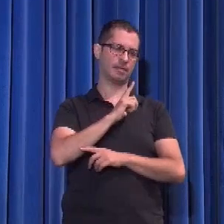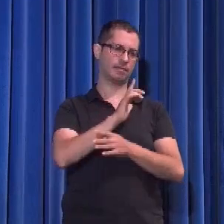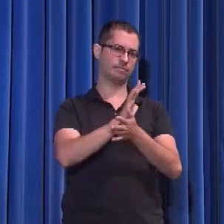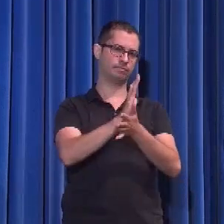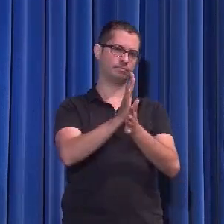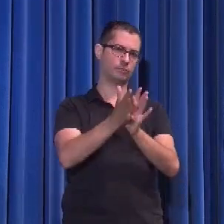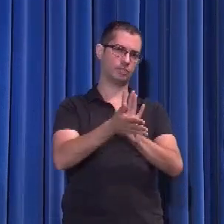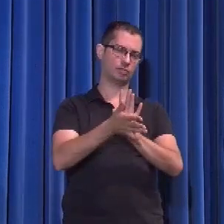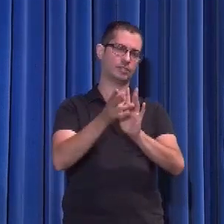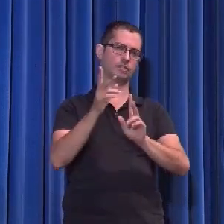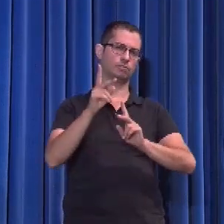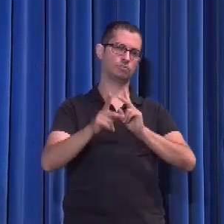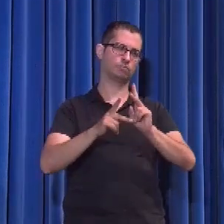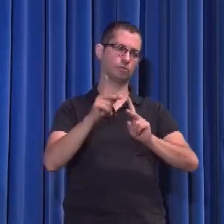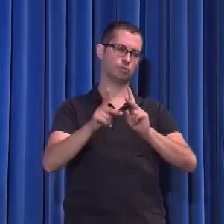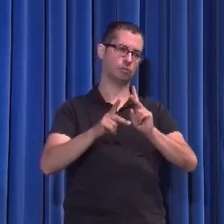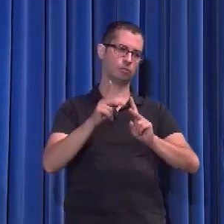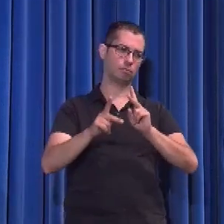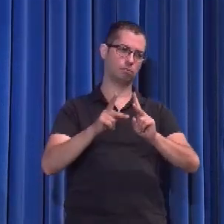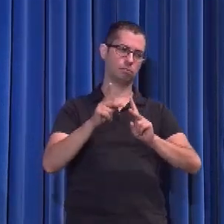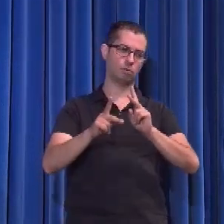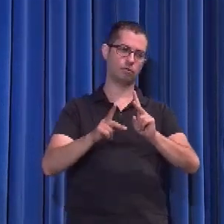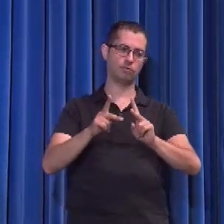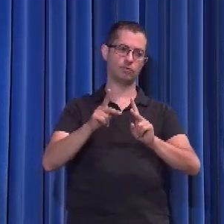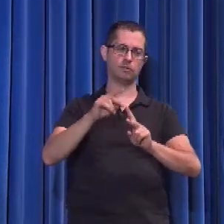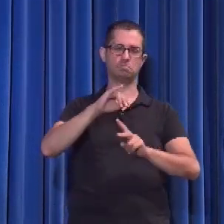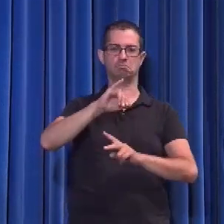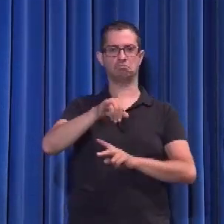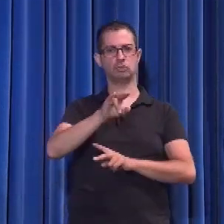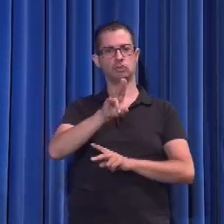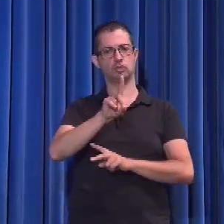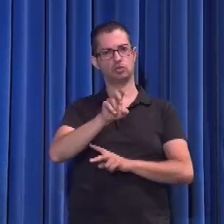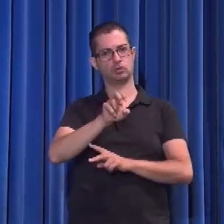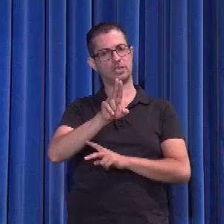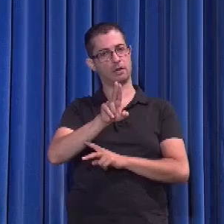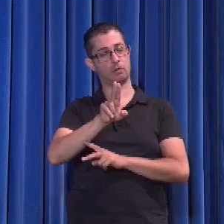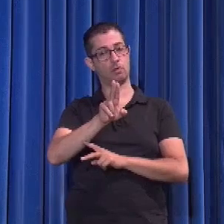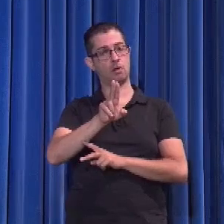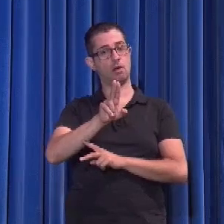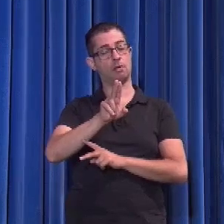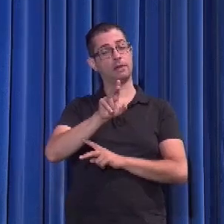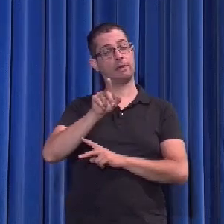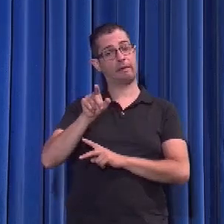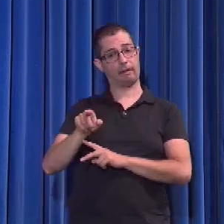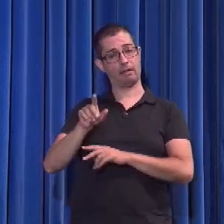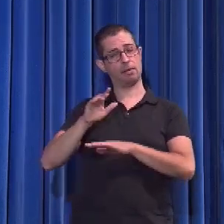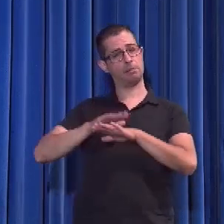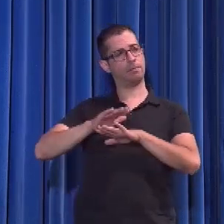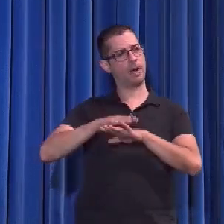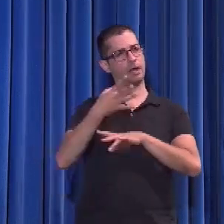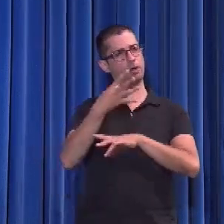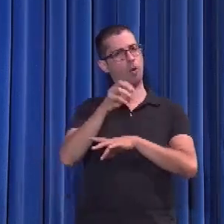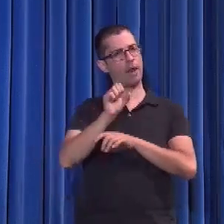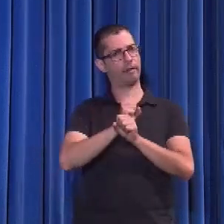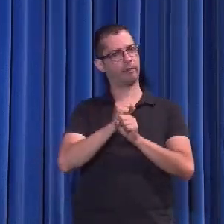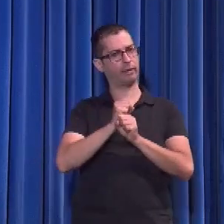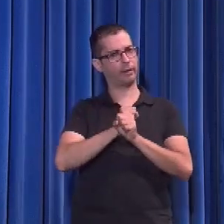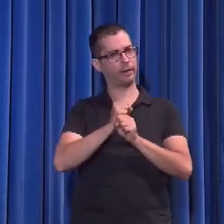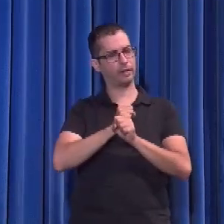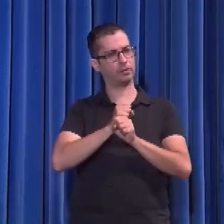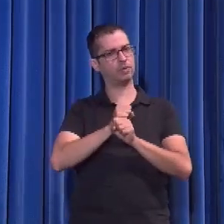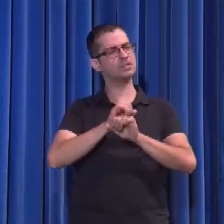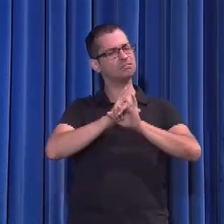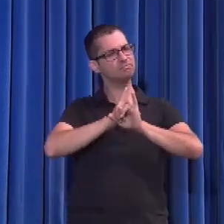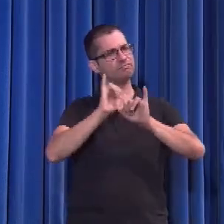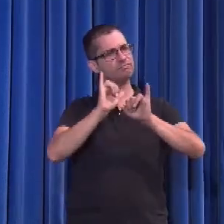do povo judeu. Ele, por mais de 40 anos, ele proclamou o juízo de Deus